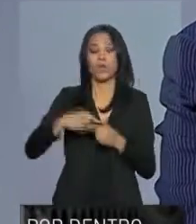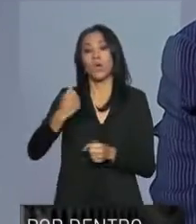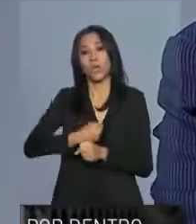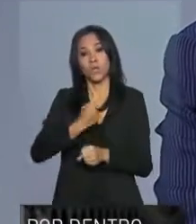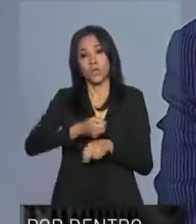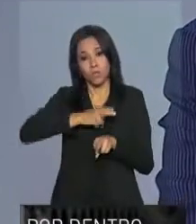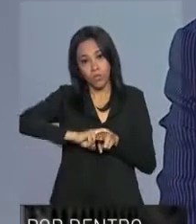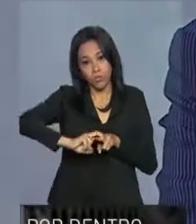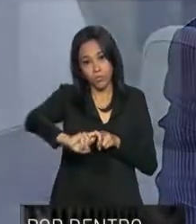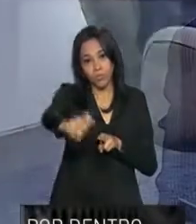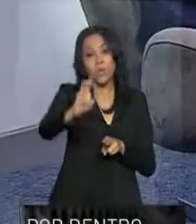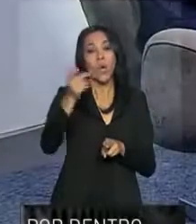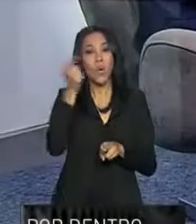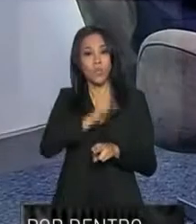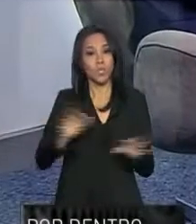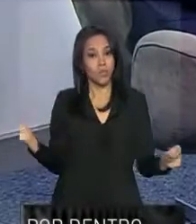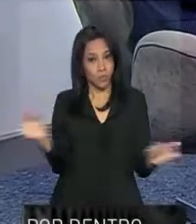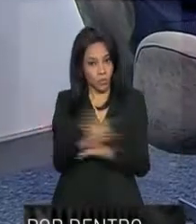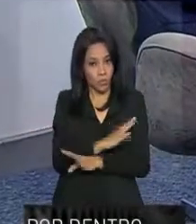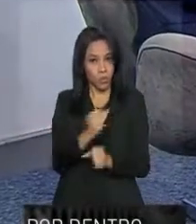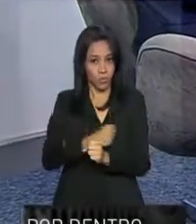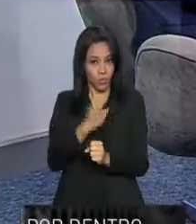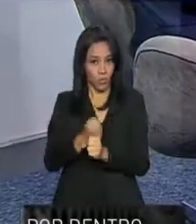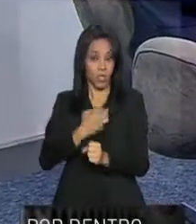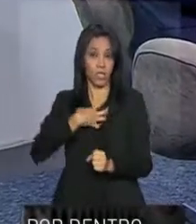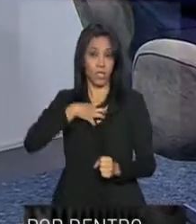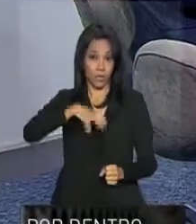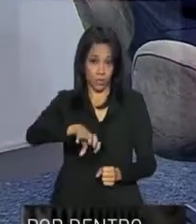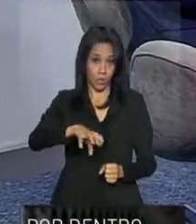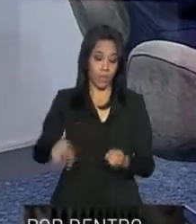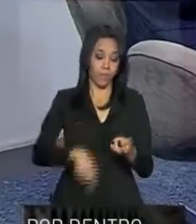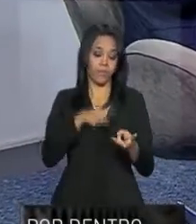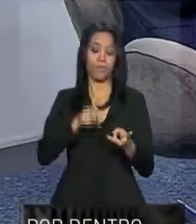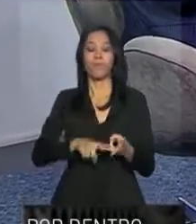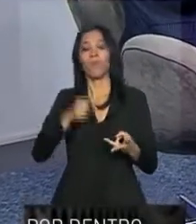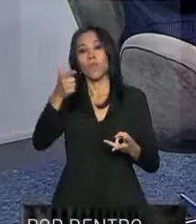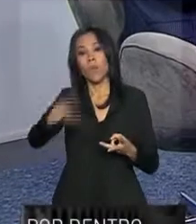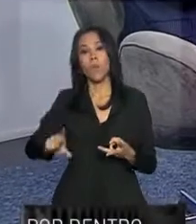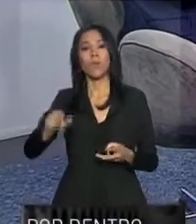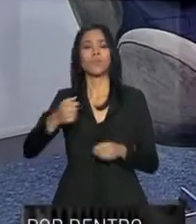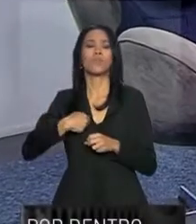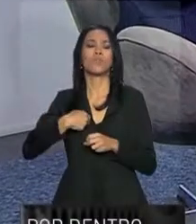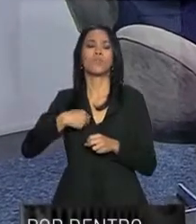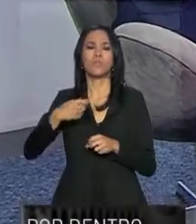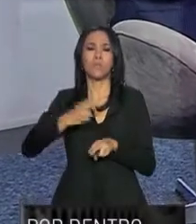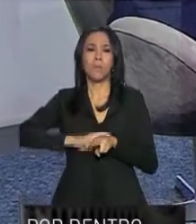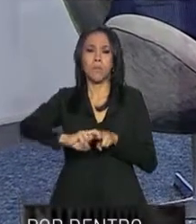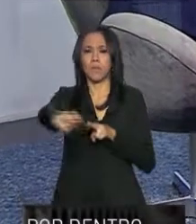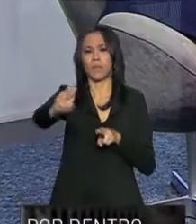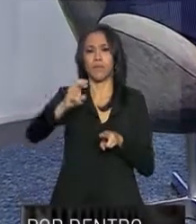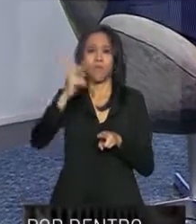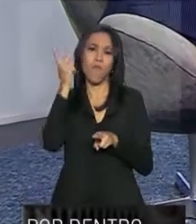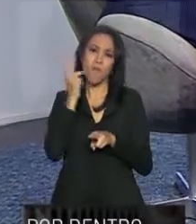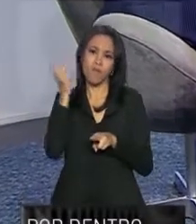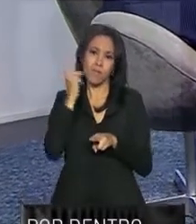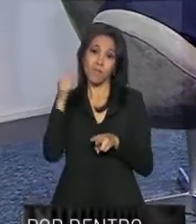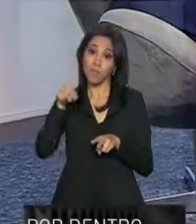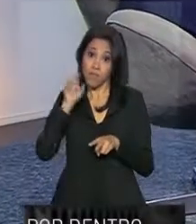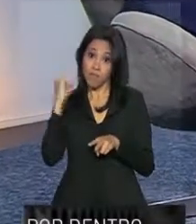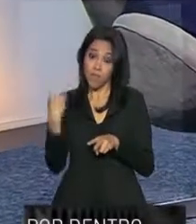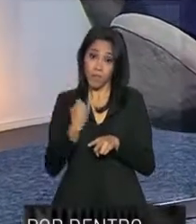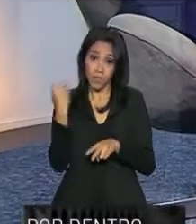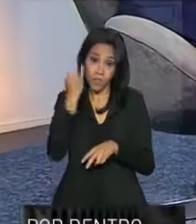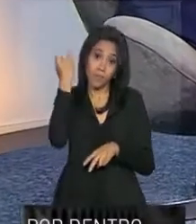como citamos a pouco fizemos também o início do metrô de fortaleza de uma linha importante para que a gente possa